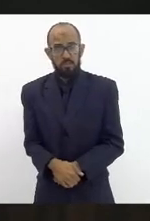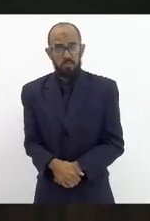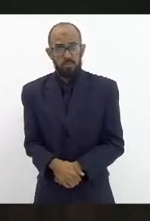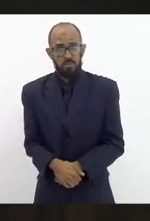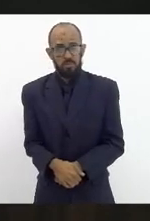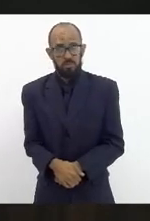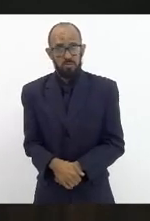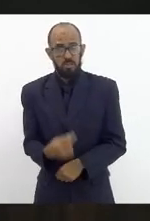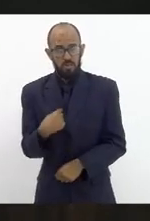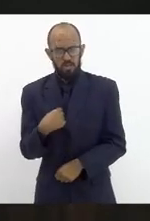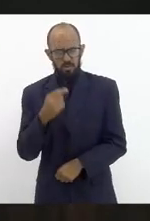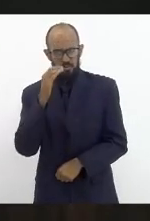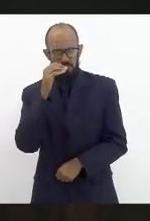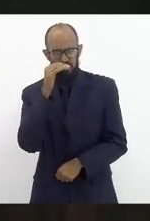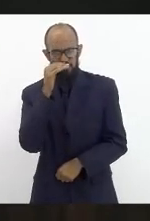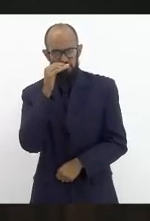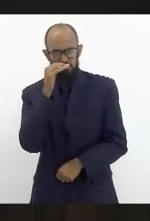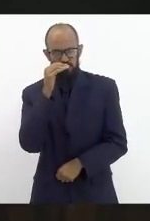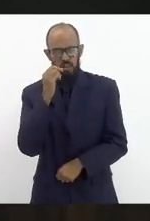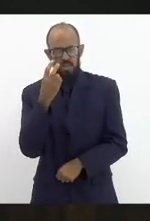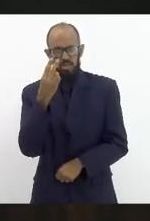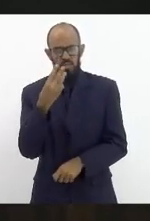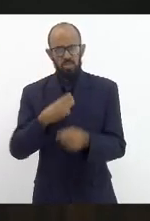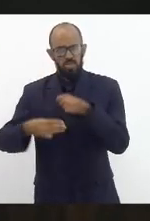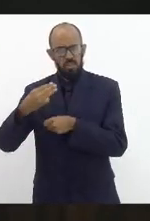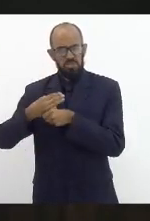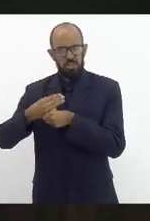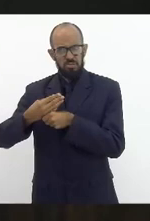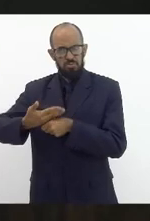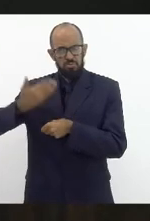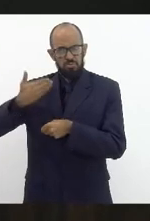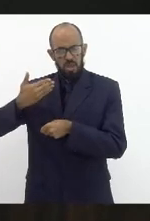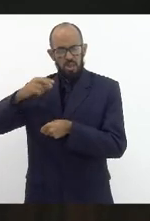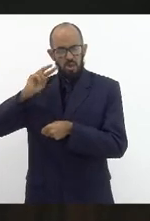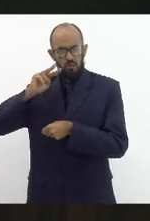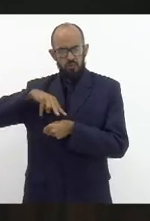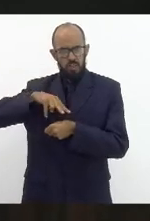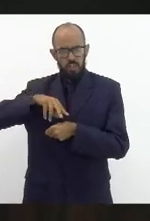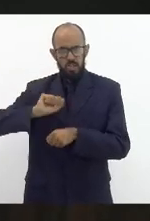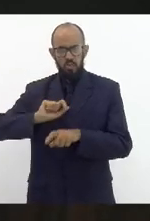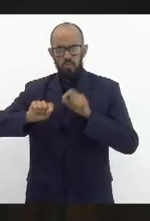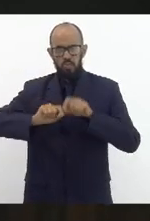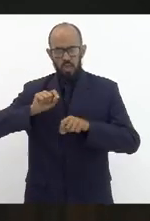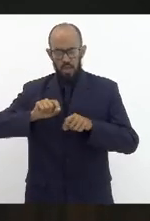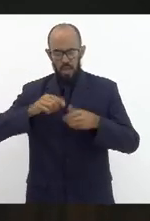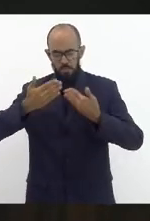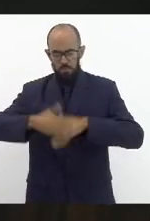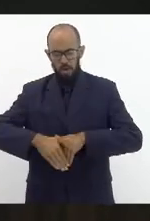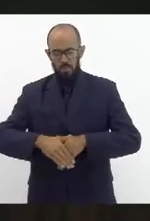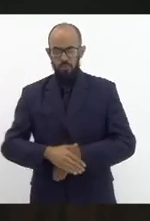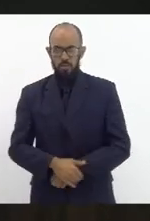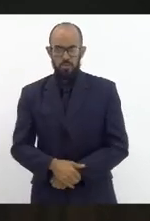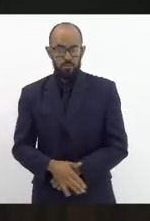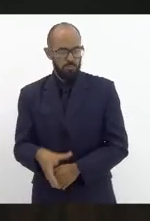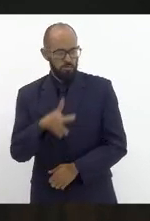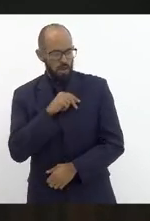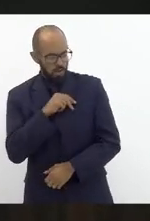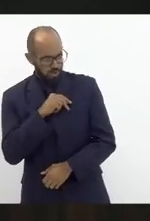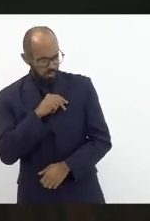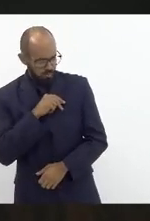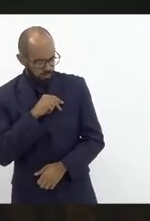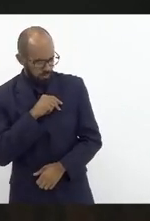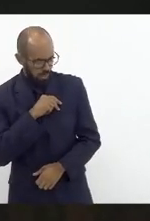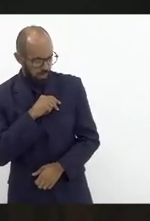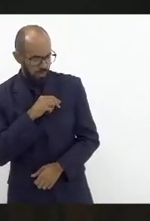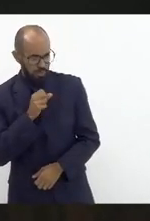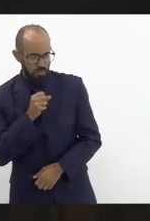Eu tive curiosidade, há 3 anos, 4 anos que eu não leciono, eu tive curiosidade, Márcio, de olhar a prova. Meu irmão, vou te falar, se aquilo